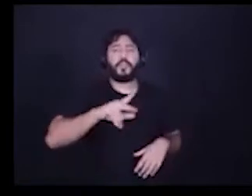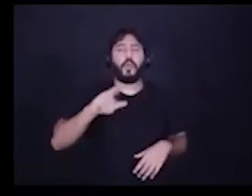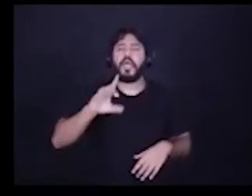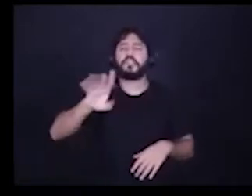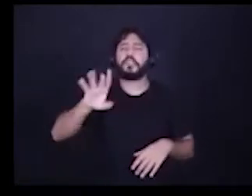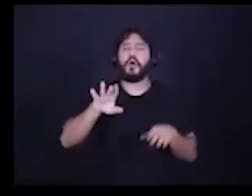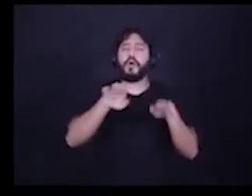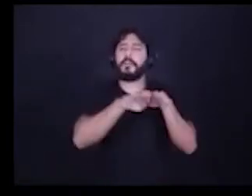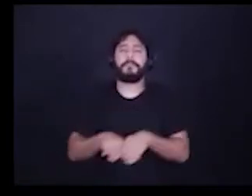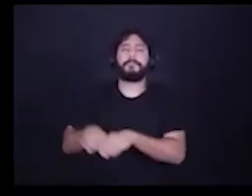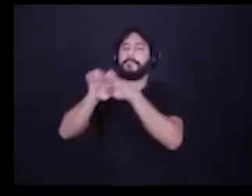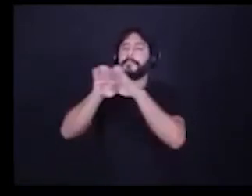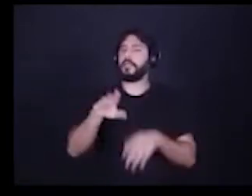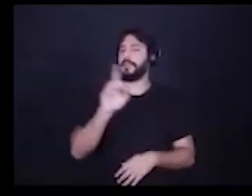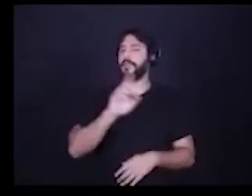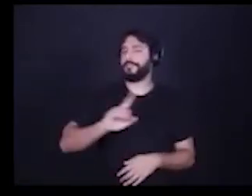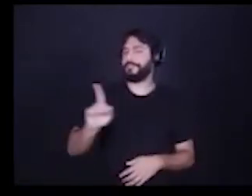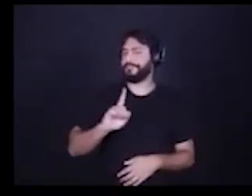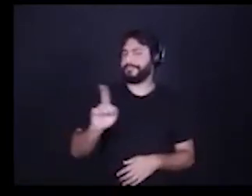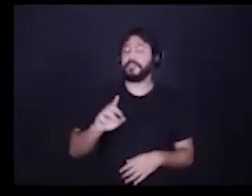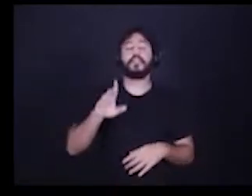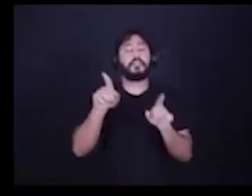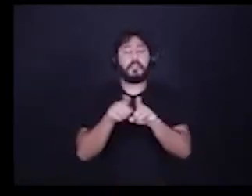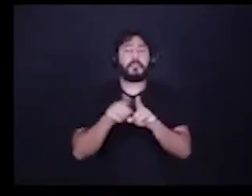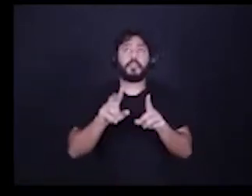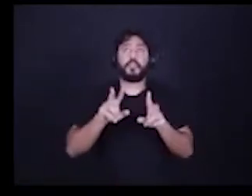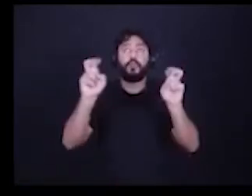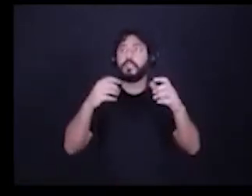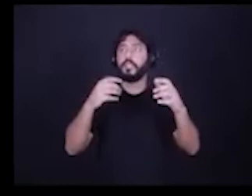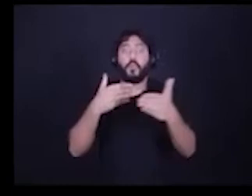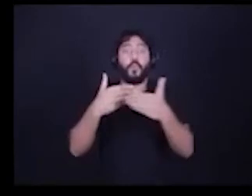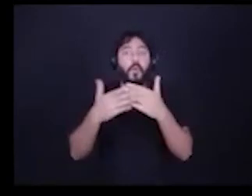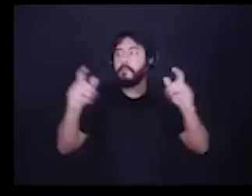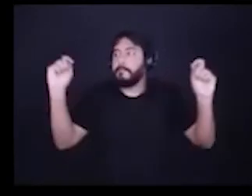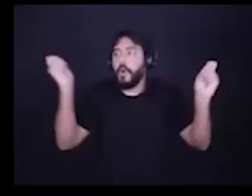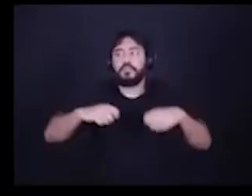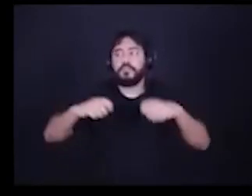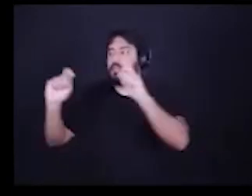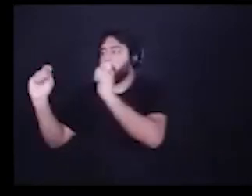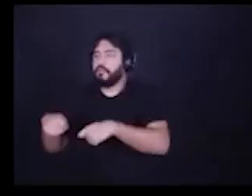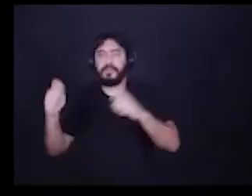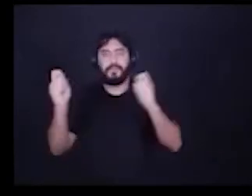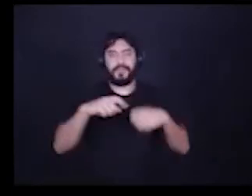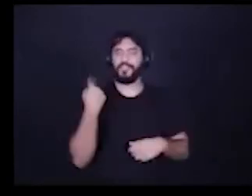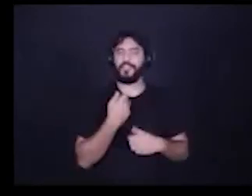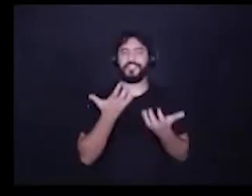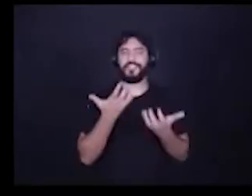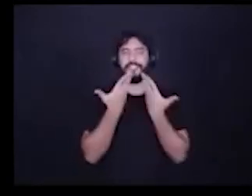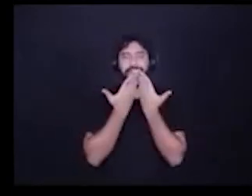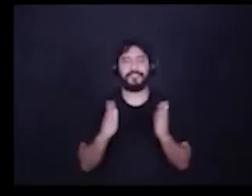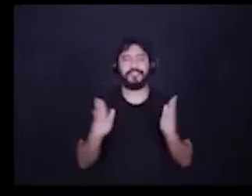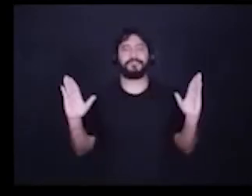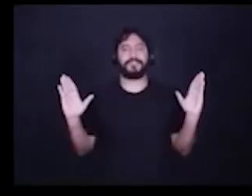padrões, mas na verdade, sobre todas as possibilidades, que era um pouco o que a gente queria se abrir ali. Da mesma maneira, fazer